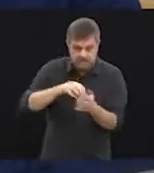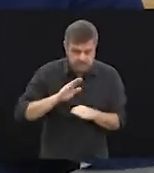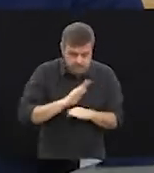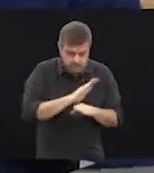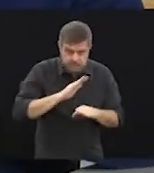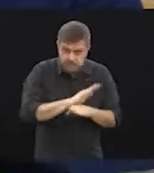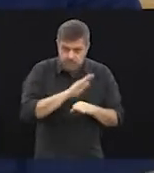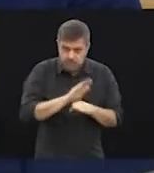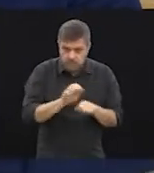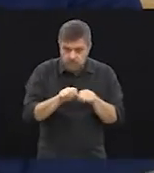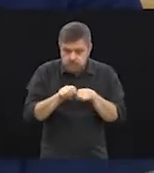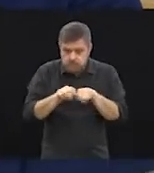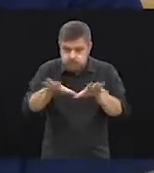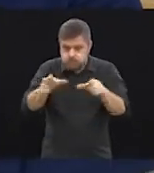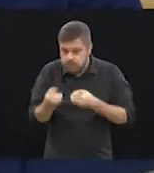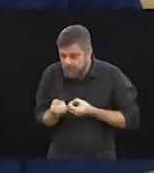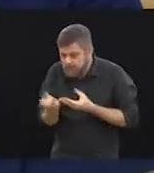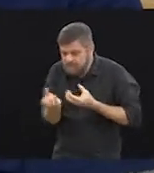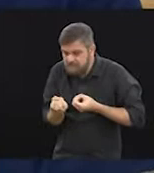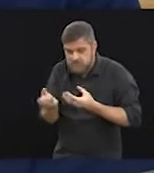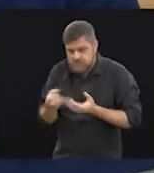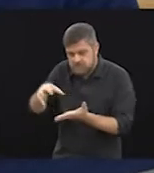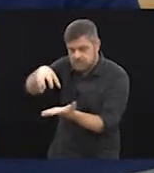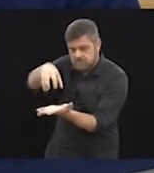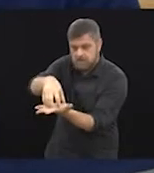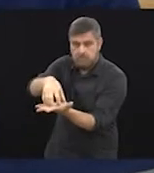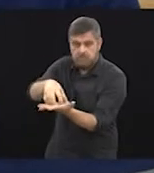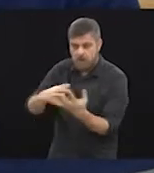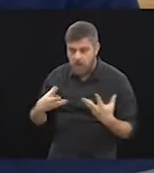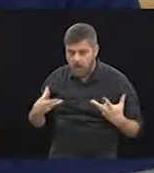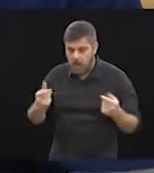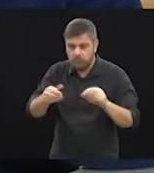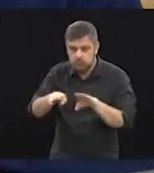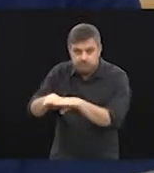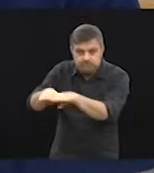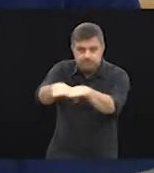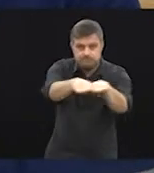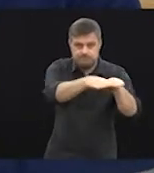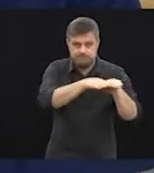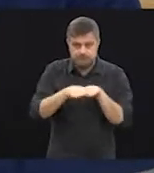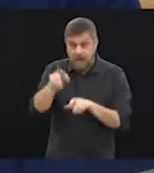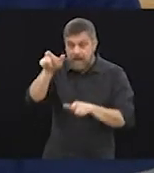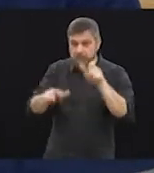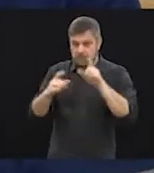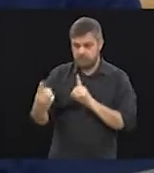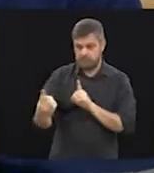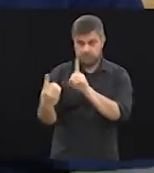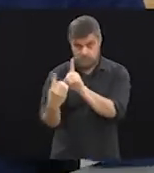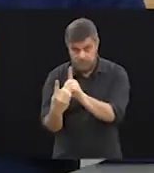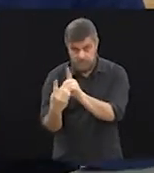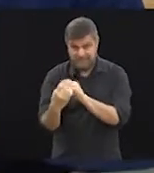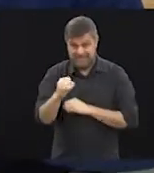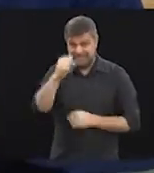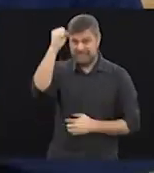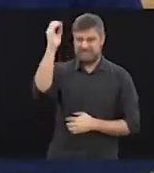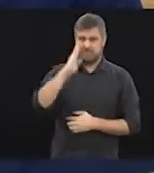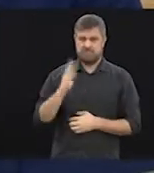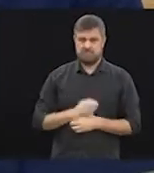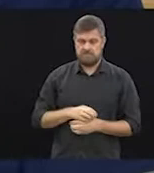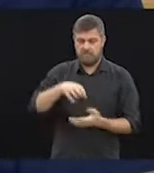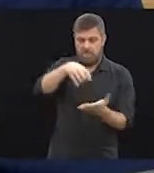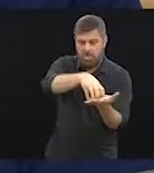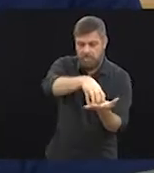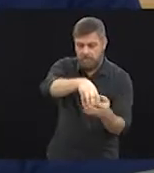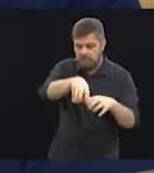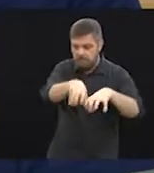nutrir esses centros com casos que sejam necessariamente atendidos nessas unidades. Se o Brasil não fizer isso,